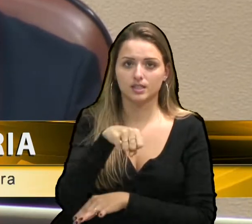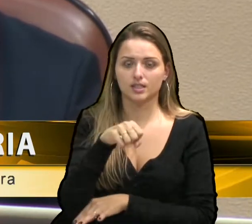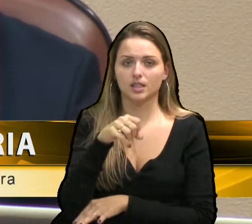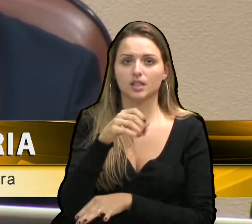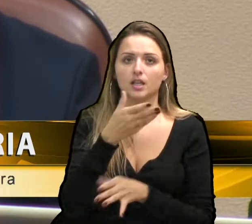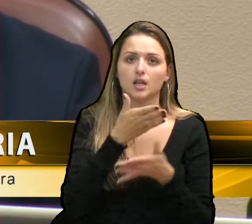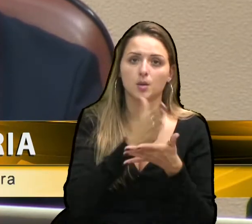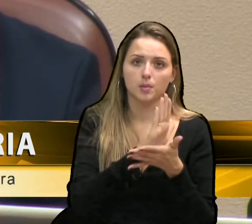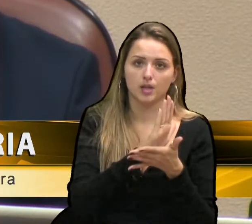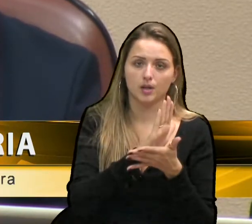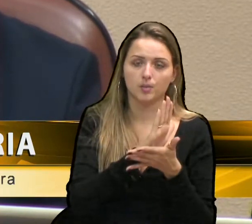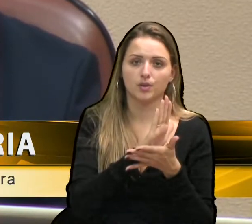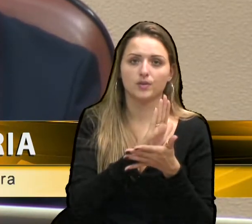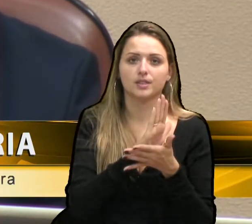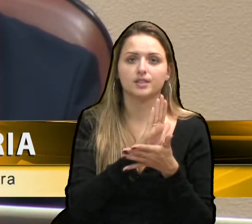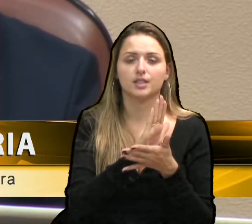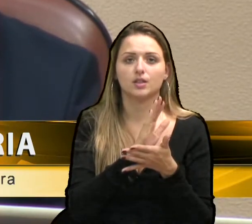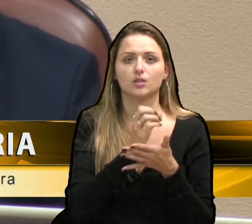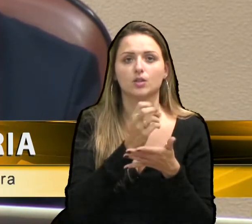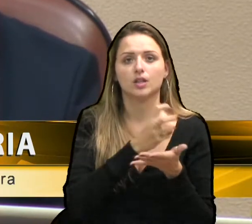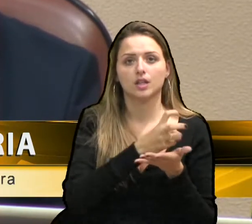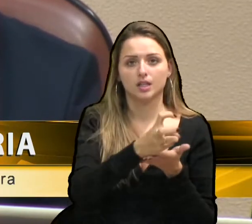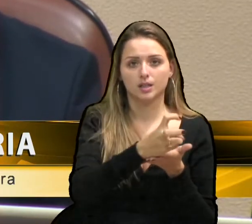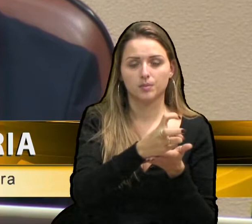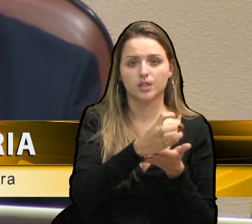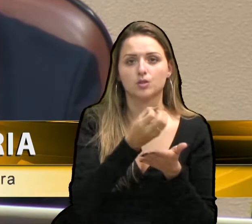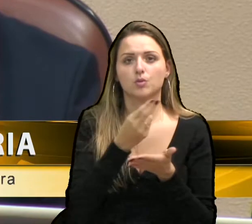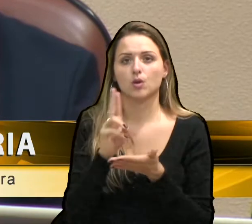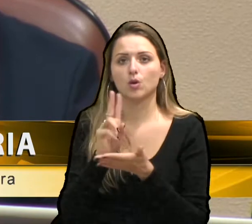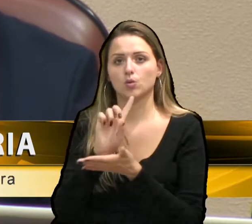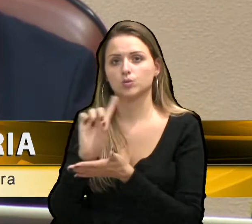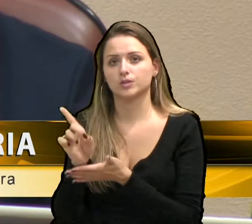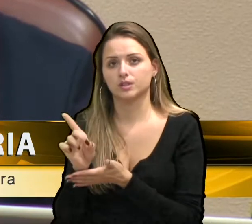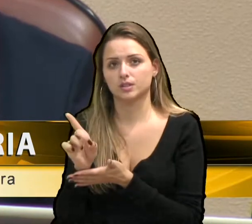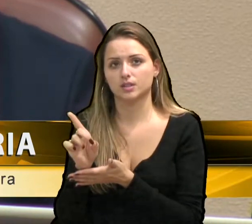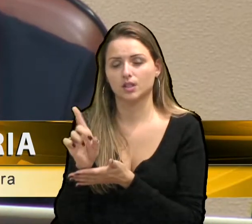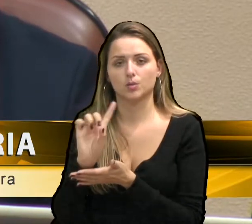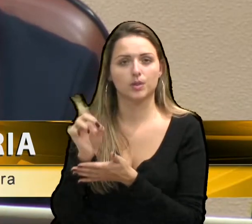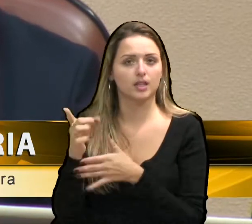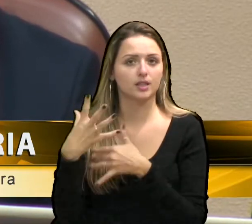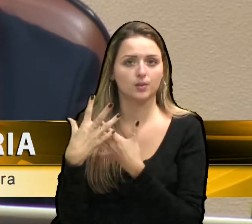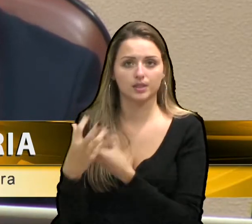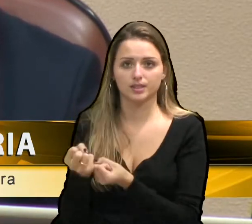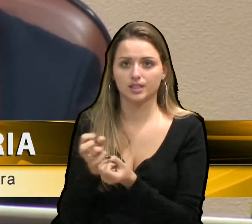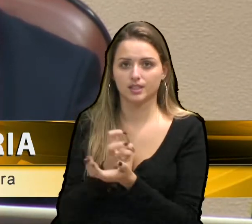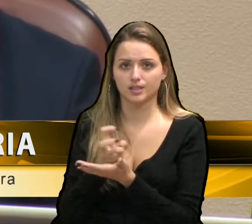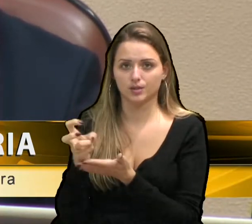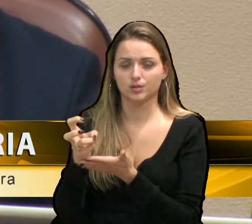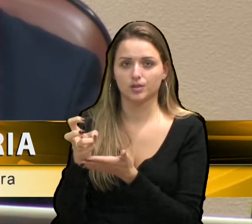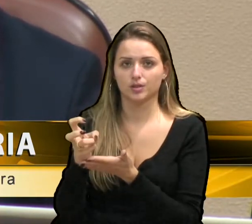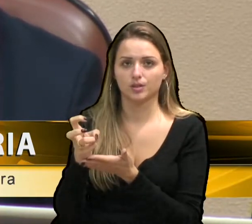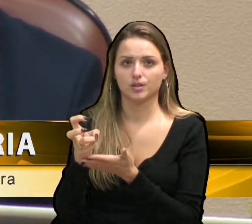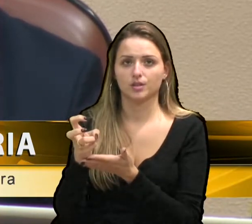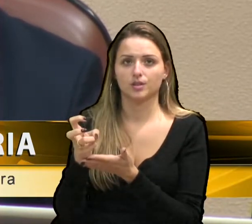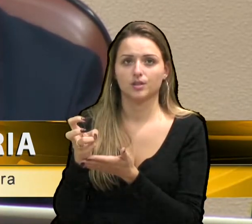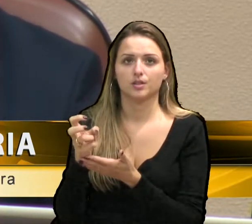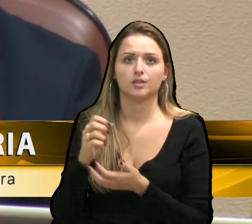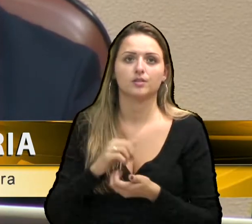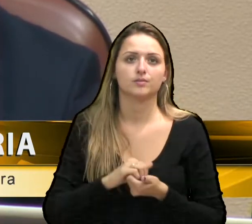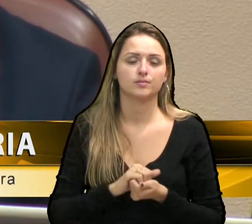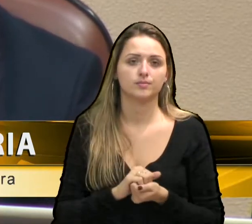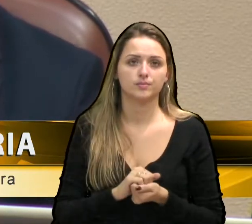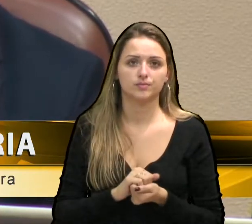pela procedência da infração e cassação do denunciado ou não pela improcedência da infração e absolvição do